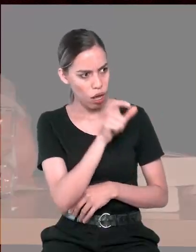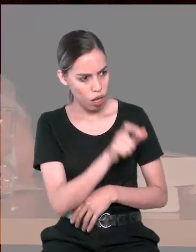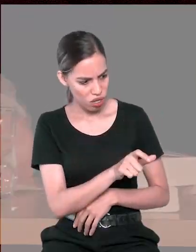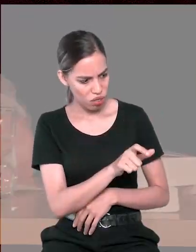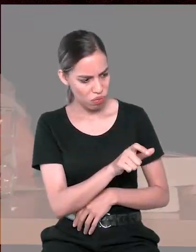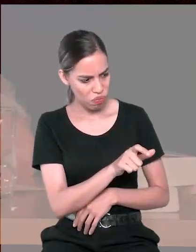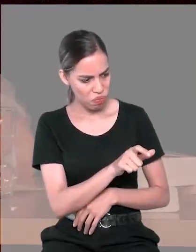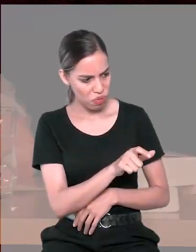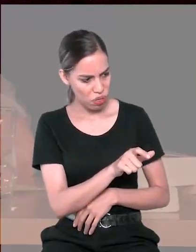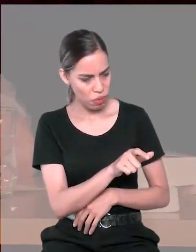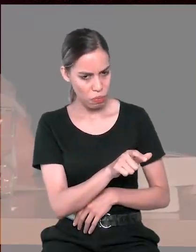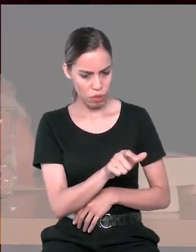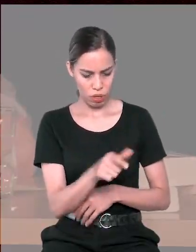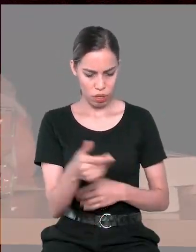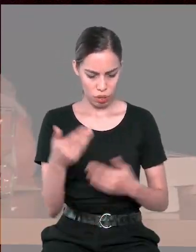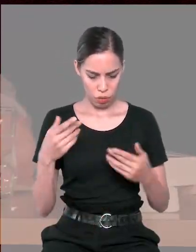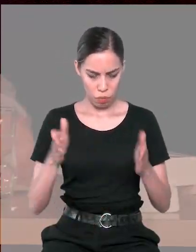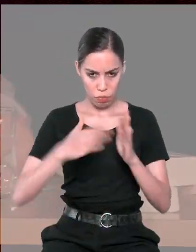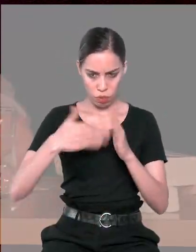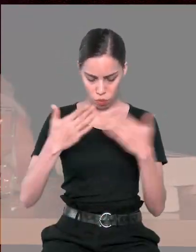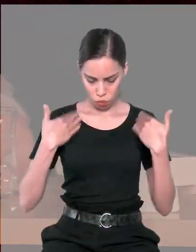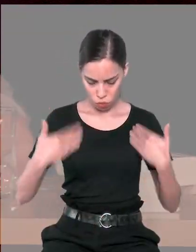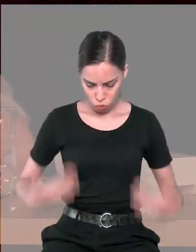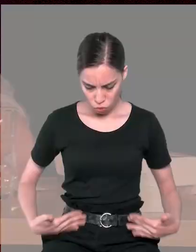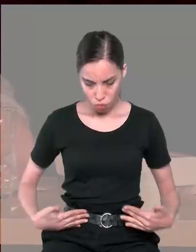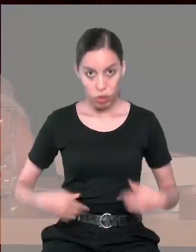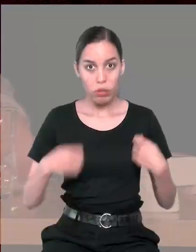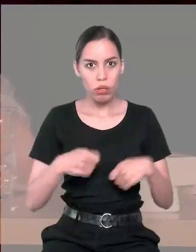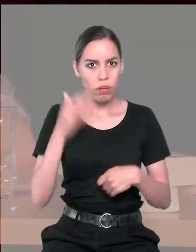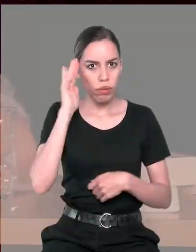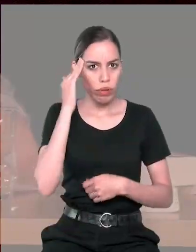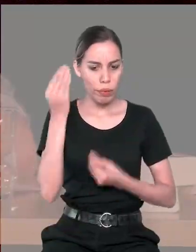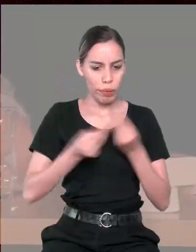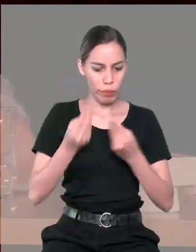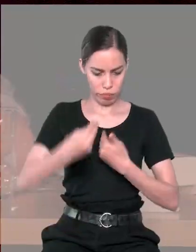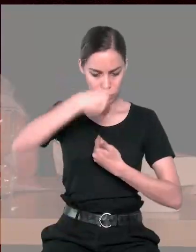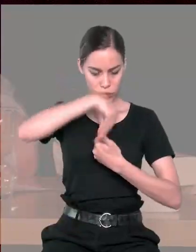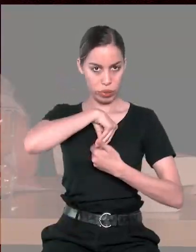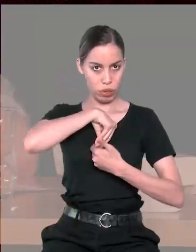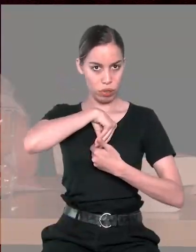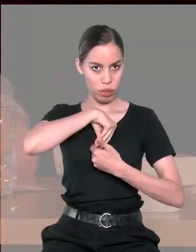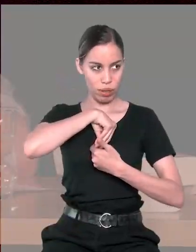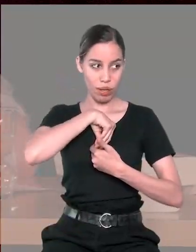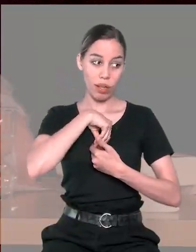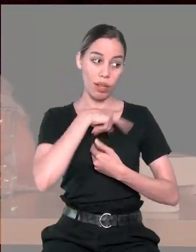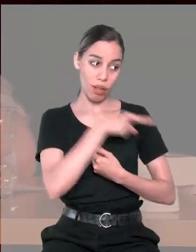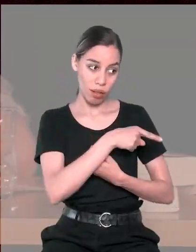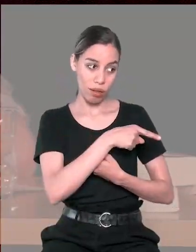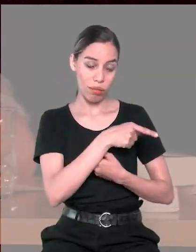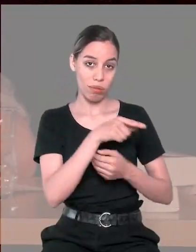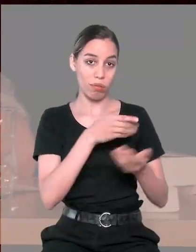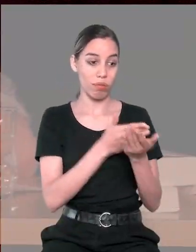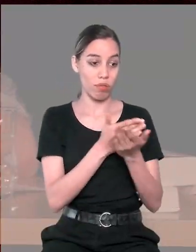para pintar um corpo por fora queria entender como é que o corpo funcionava por dentro. E vocês sabem que é assim que começa o estudo de